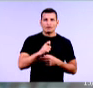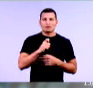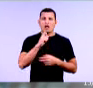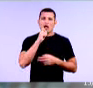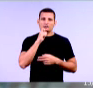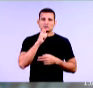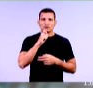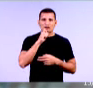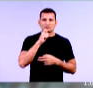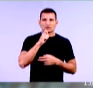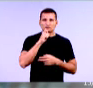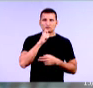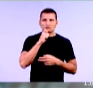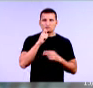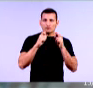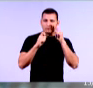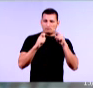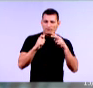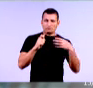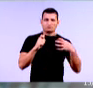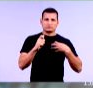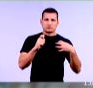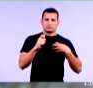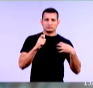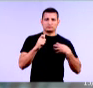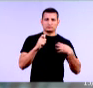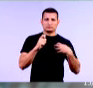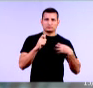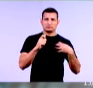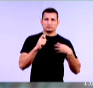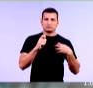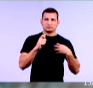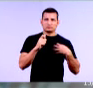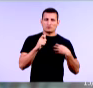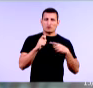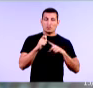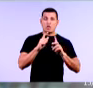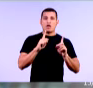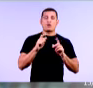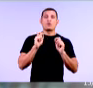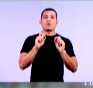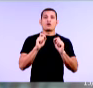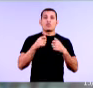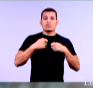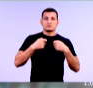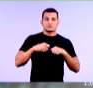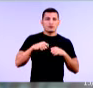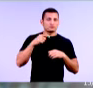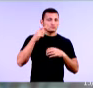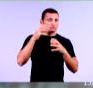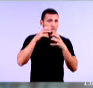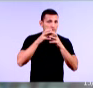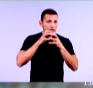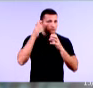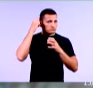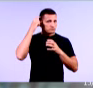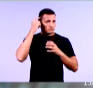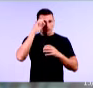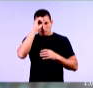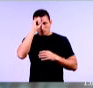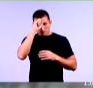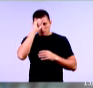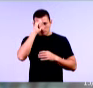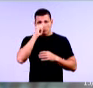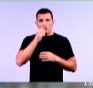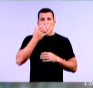na boca, quando ele vê, quando ele sente aquele objeto, isso nada mais é do que a necessidade do nosso cérebro aprender. A criança está aprendendo